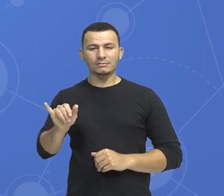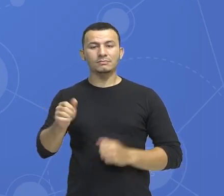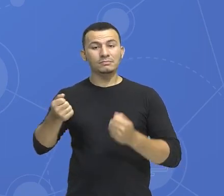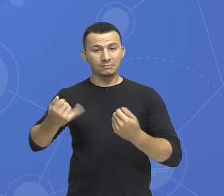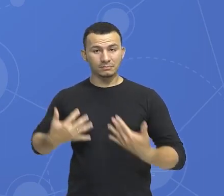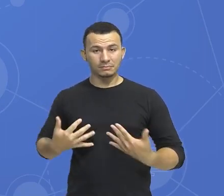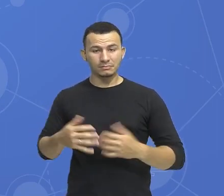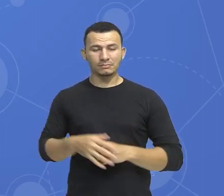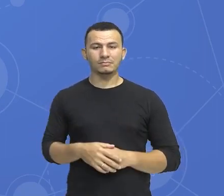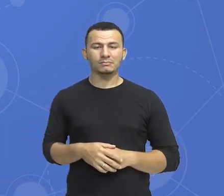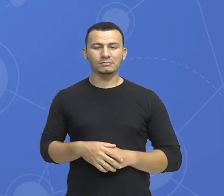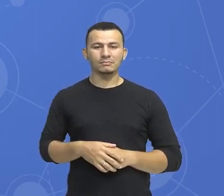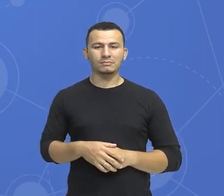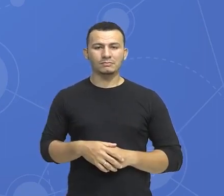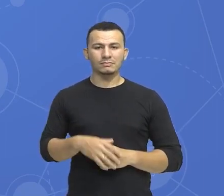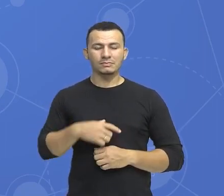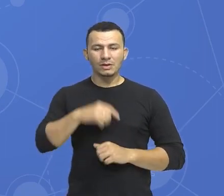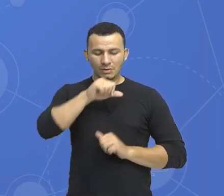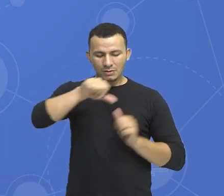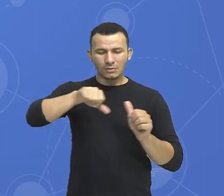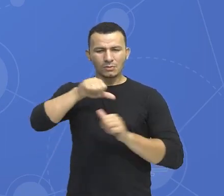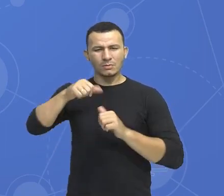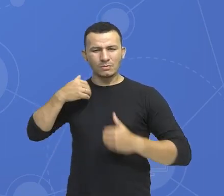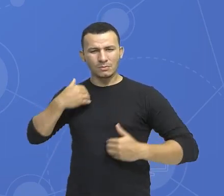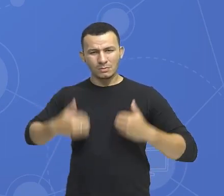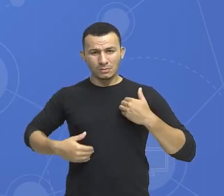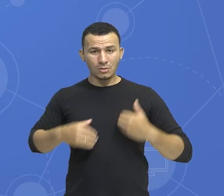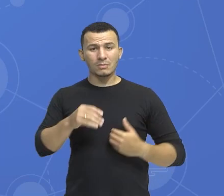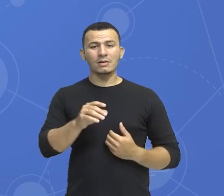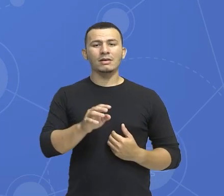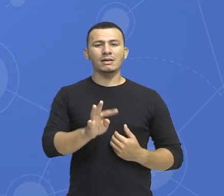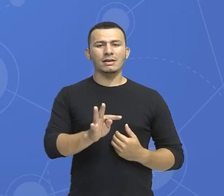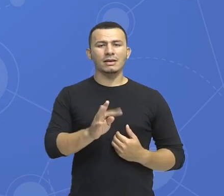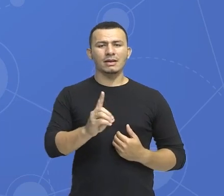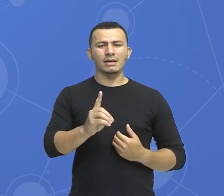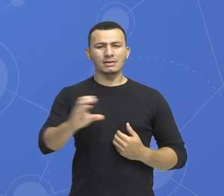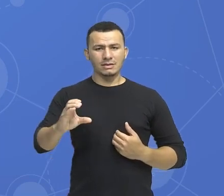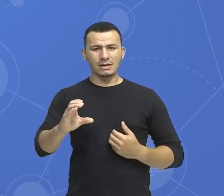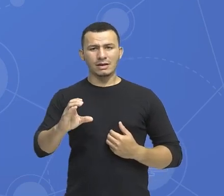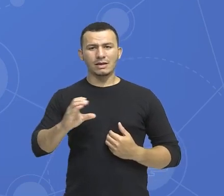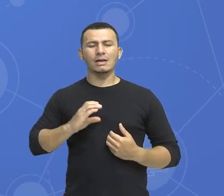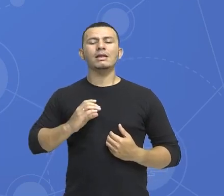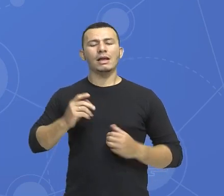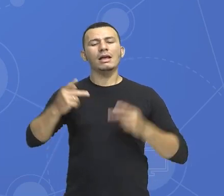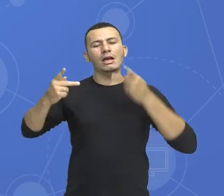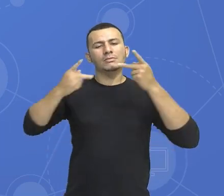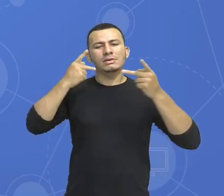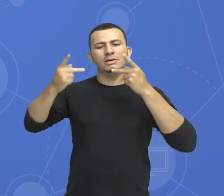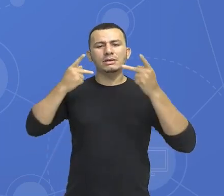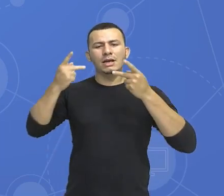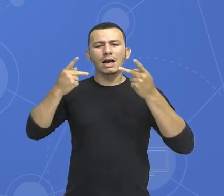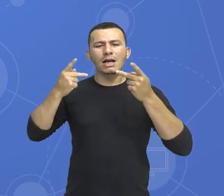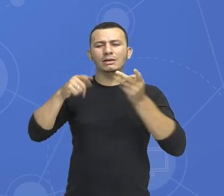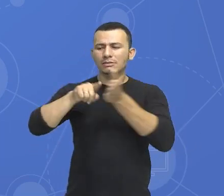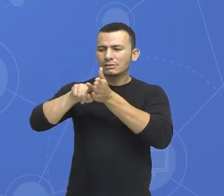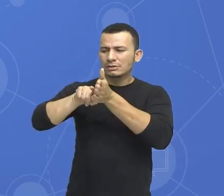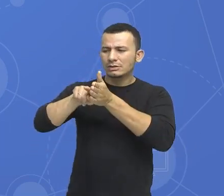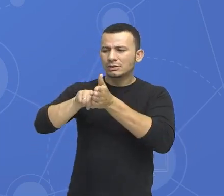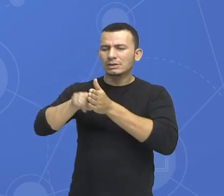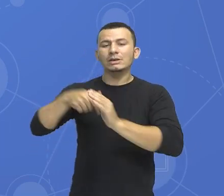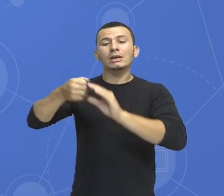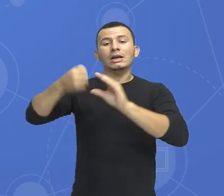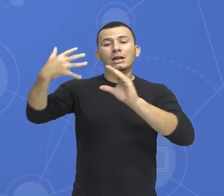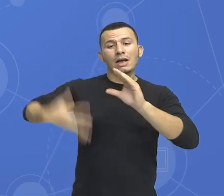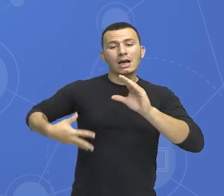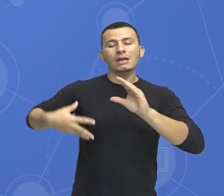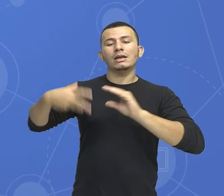disse assim, o transtorno dismórfico corporal, TDC, é um diagnóstico psiquiátrico que caracteriza o